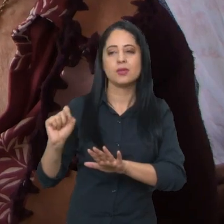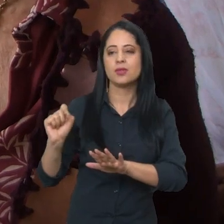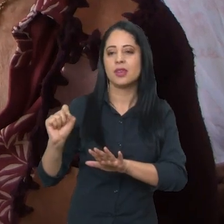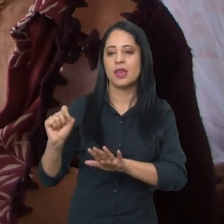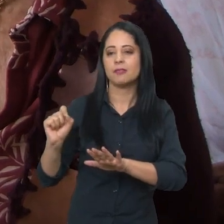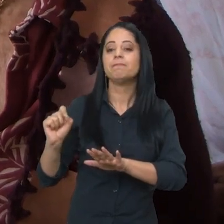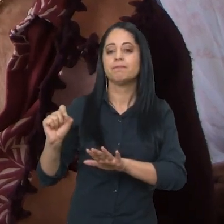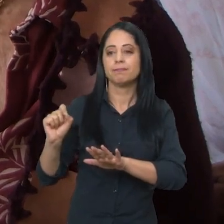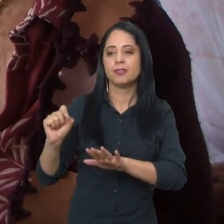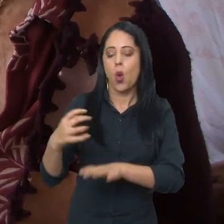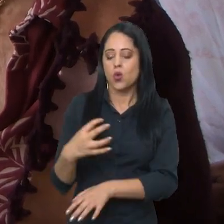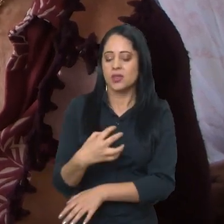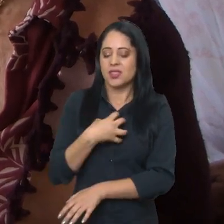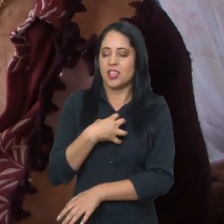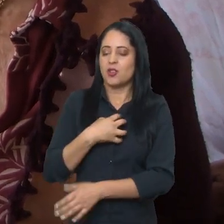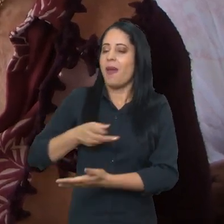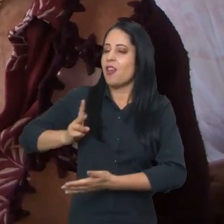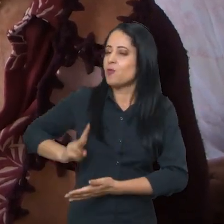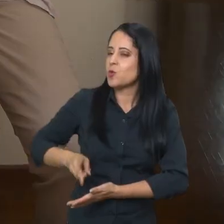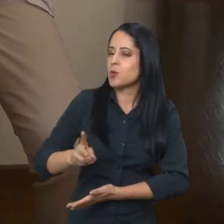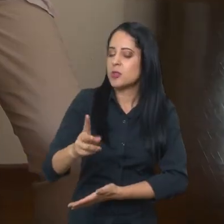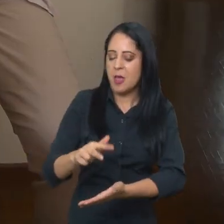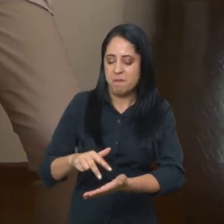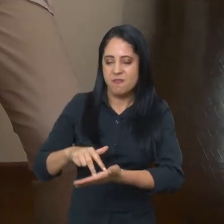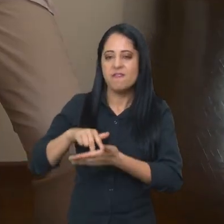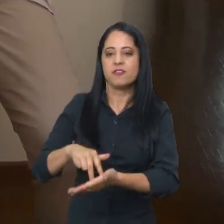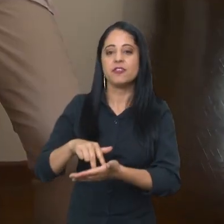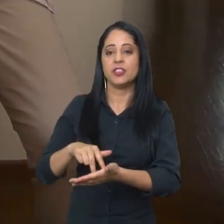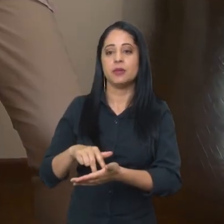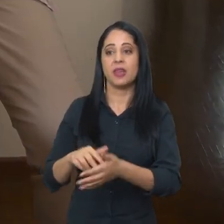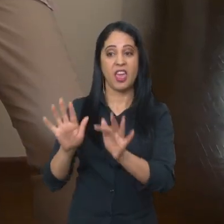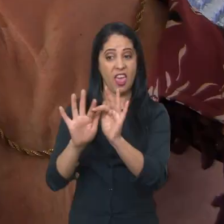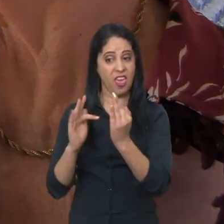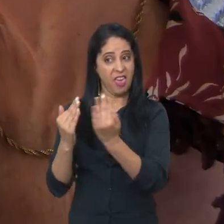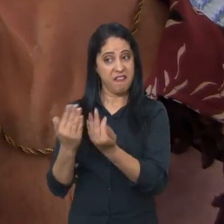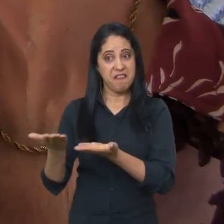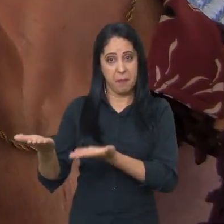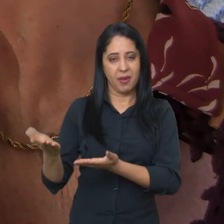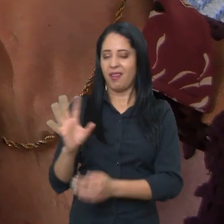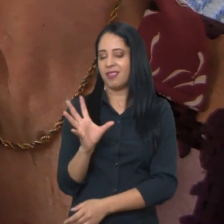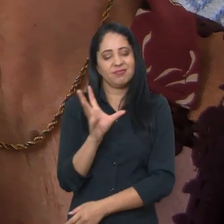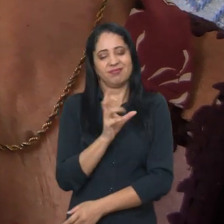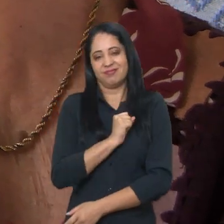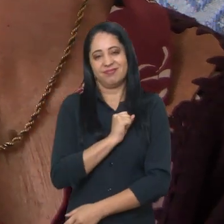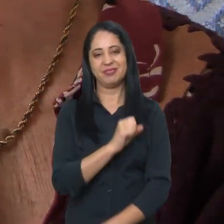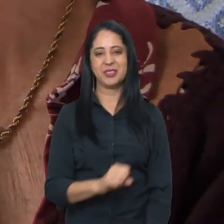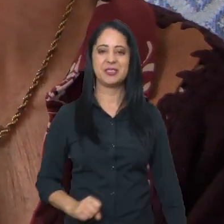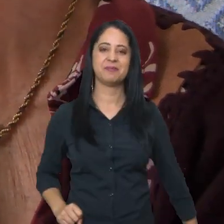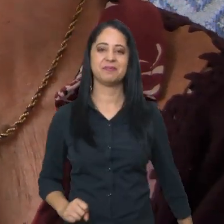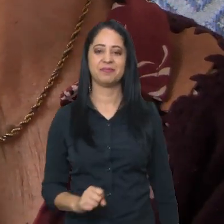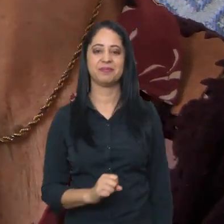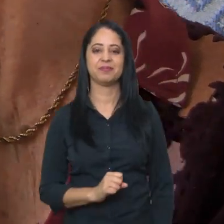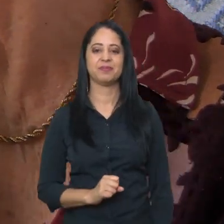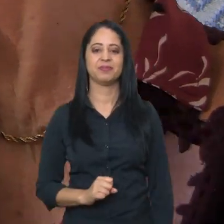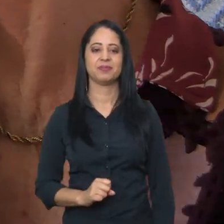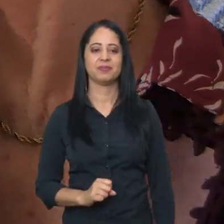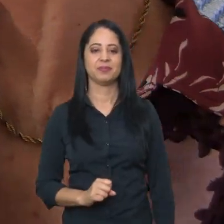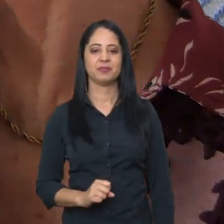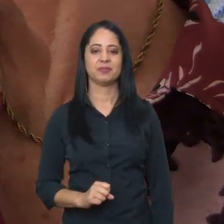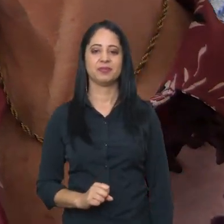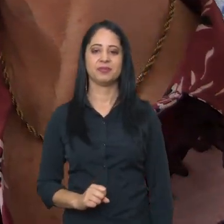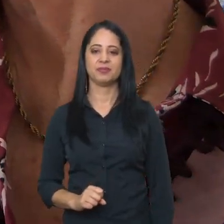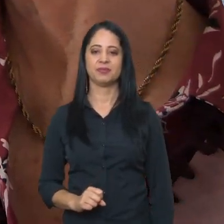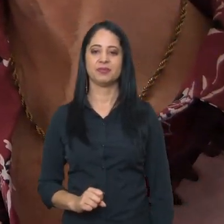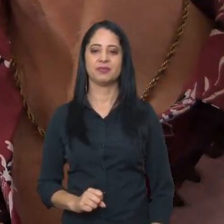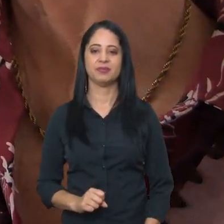nenhuma no mundo apaga são sentimentos. E o que não falta para essa família é amor. Em meio